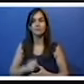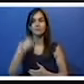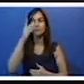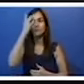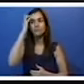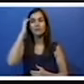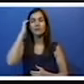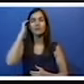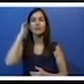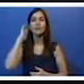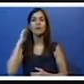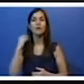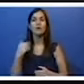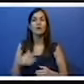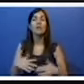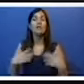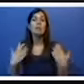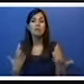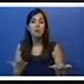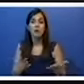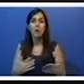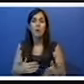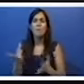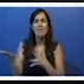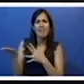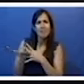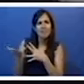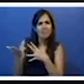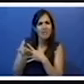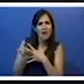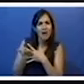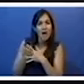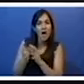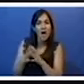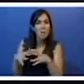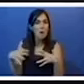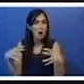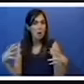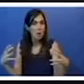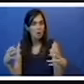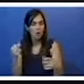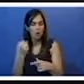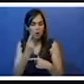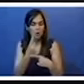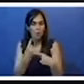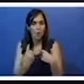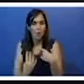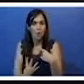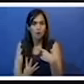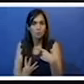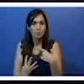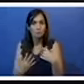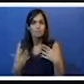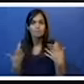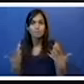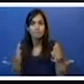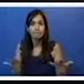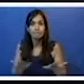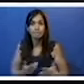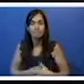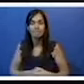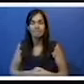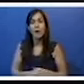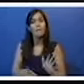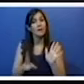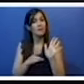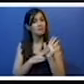lá para pergunta então metade é maior que um quarto agora que eu quero que